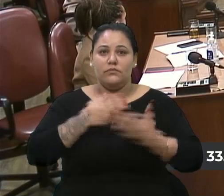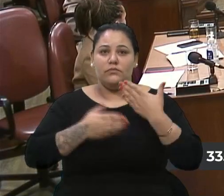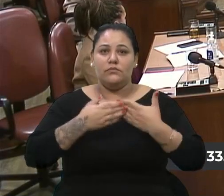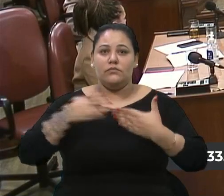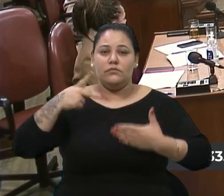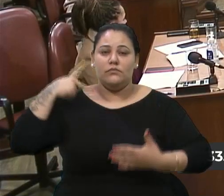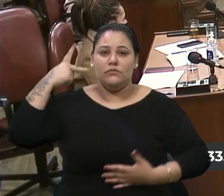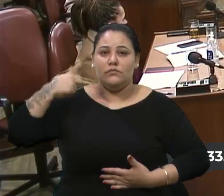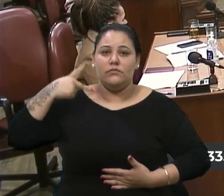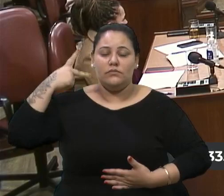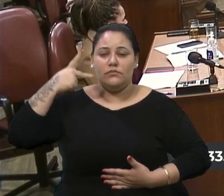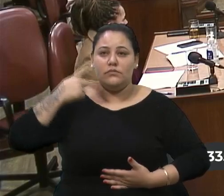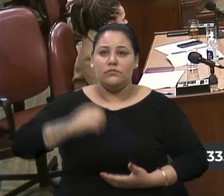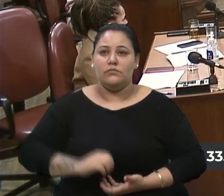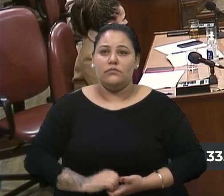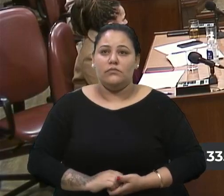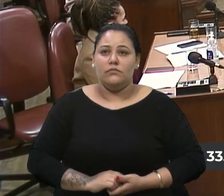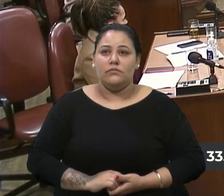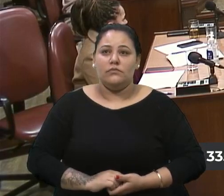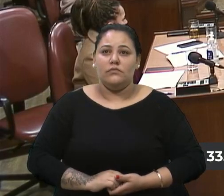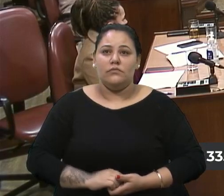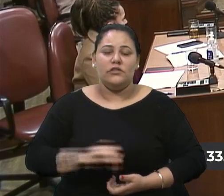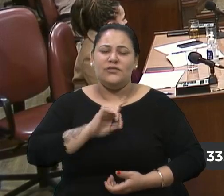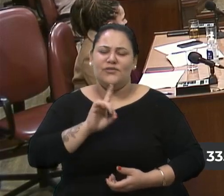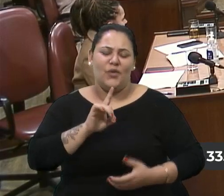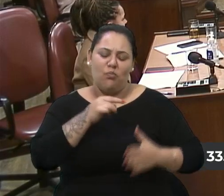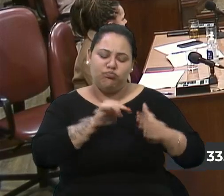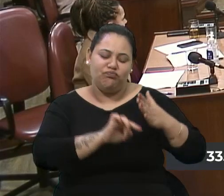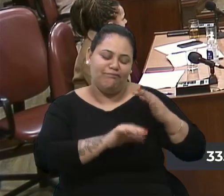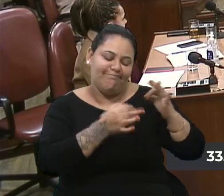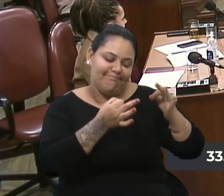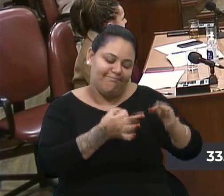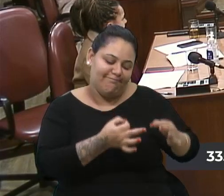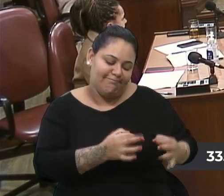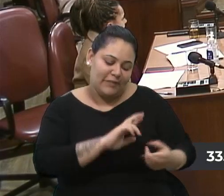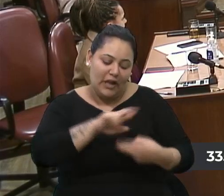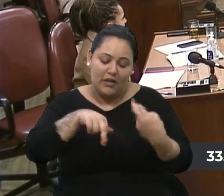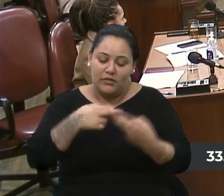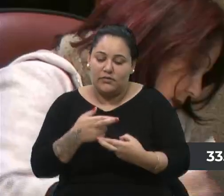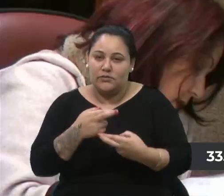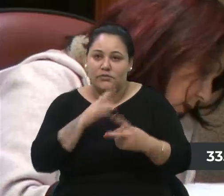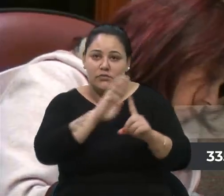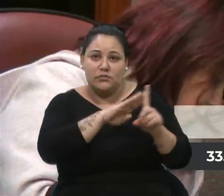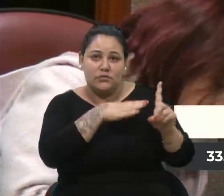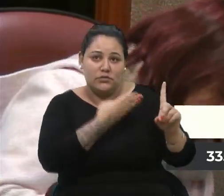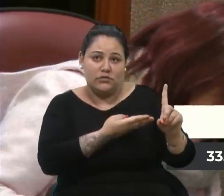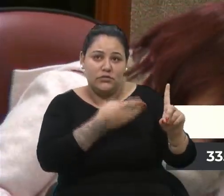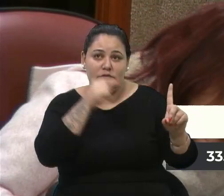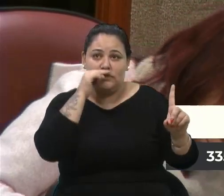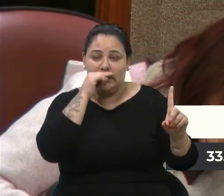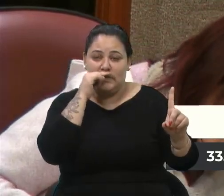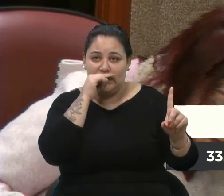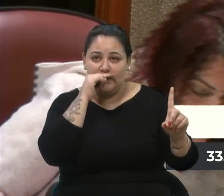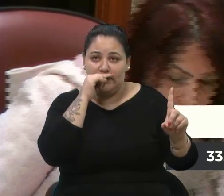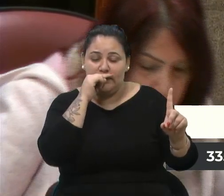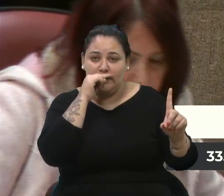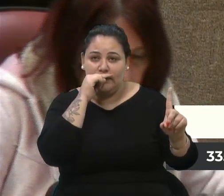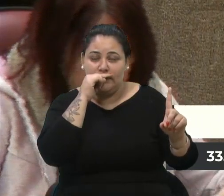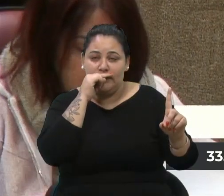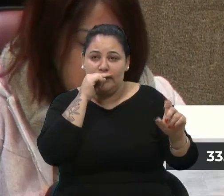declarar o voto. eu não vou entrar em detalhes com relação à homenagem ao prefeito Sartori, que eu vou fazer no dia da